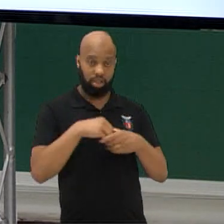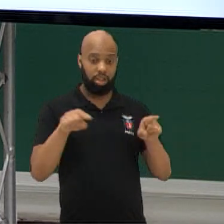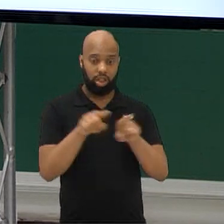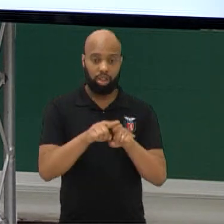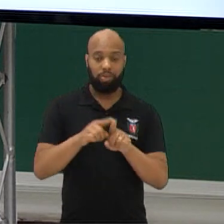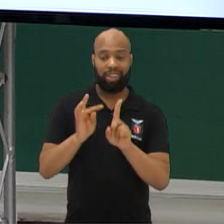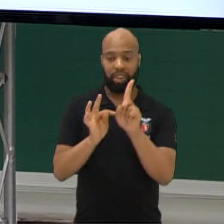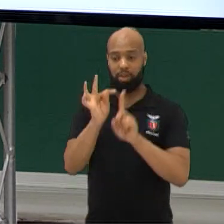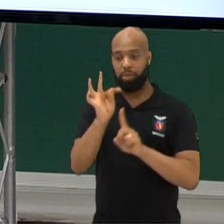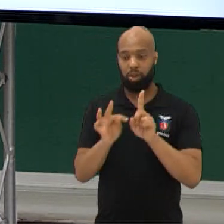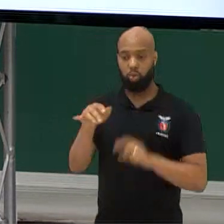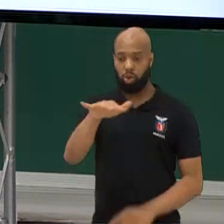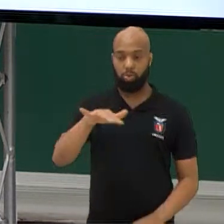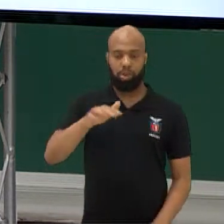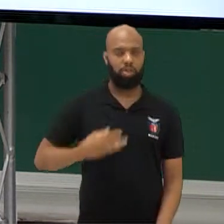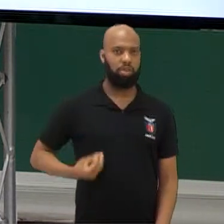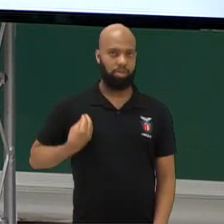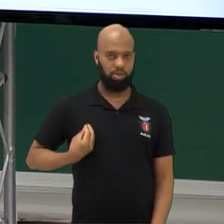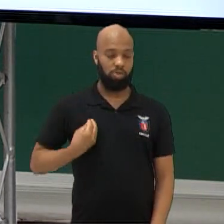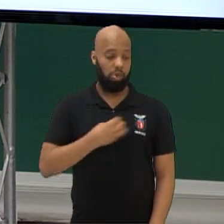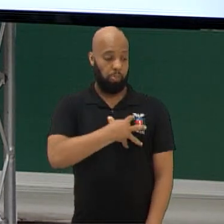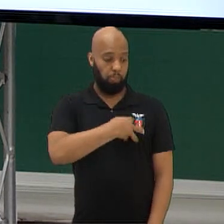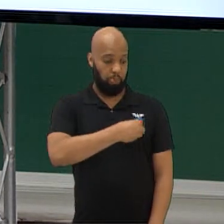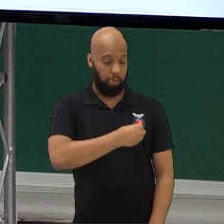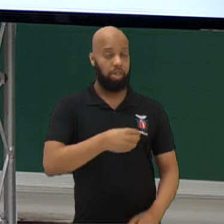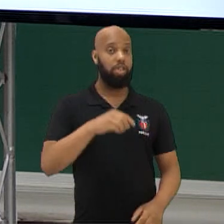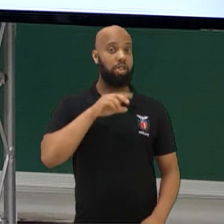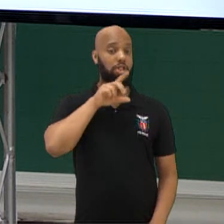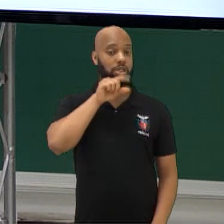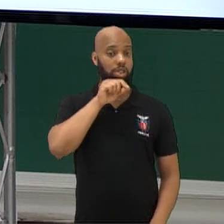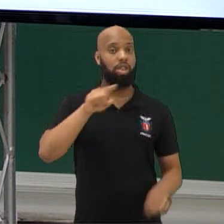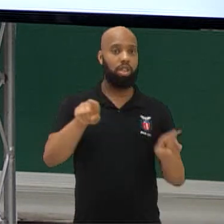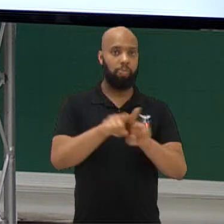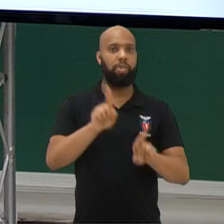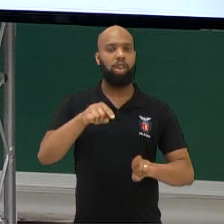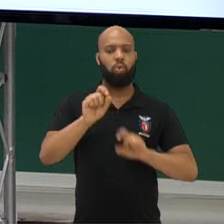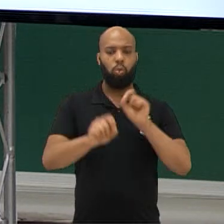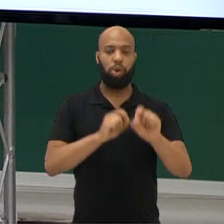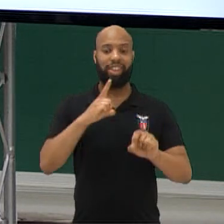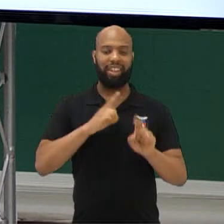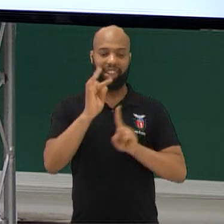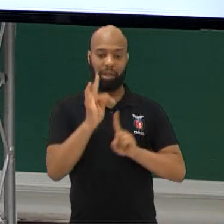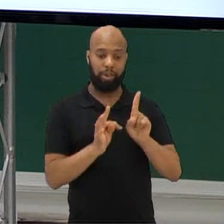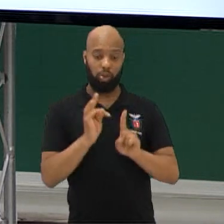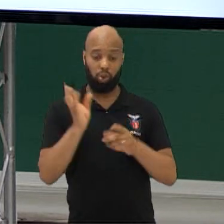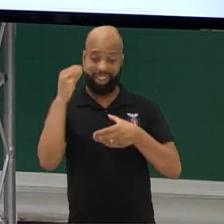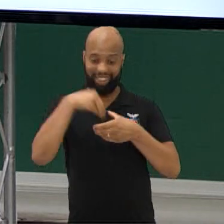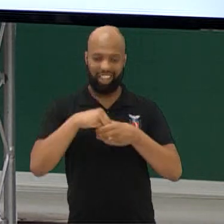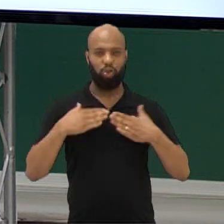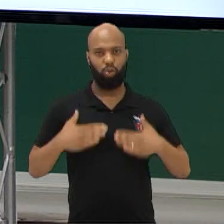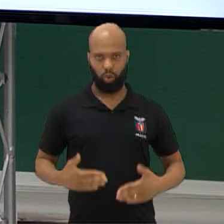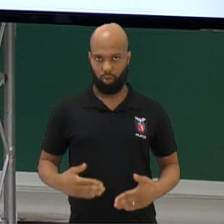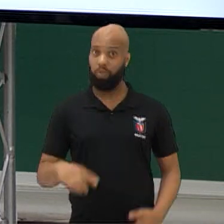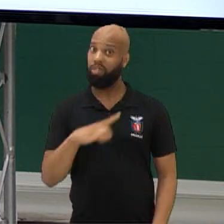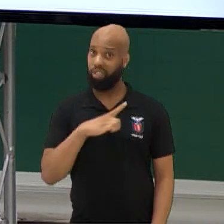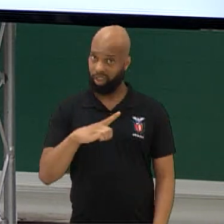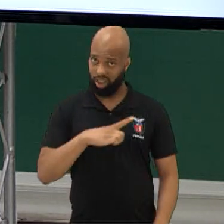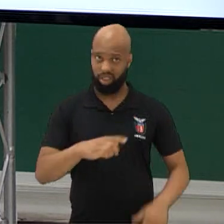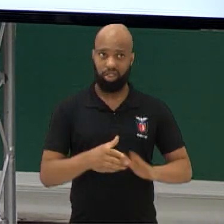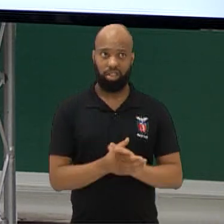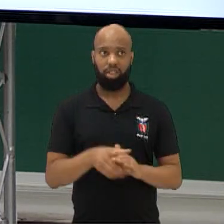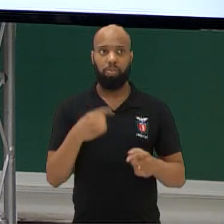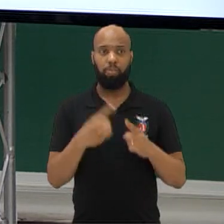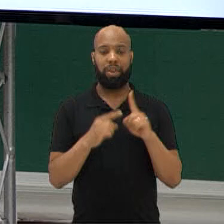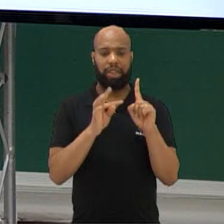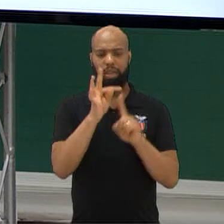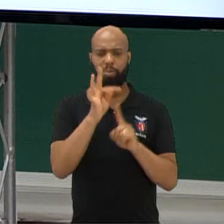Tá? Então, mamíferos e aves, eles são endotérmicos. Eu até dei a resposta um pouquinho na hora da leitura do exercício, né? Então, ou seja, a temperatura vai